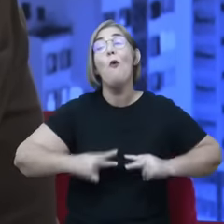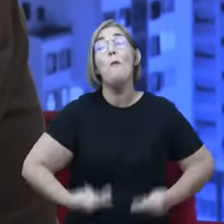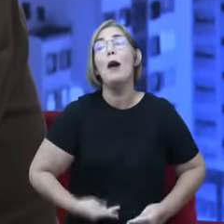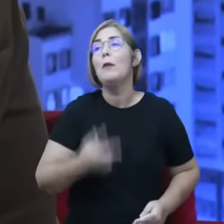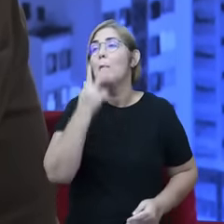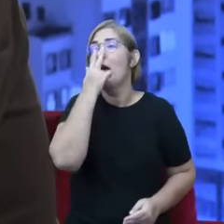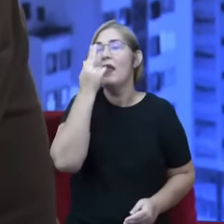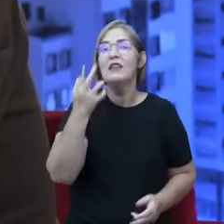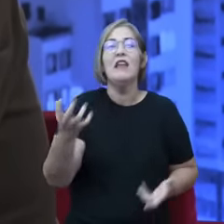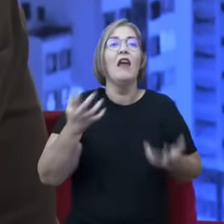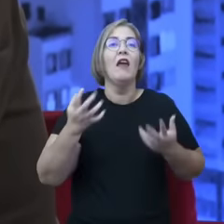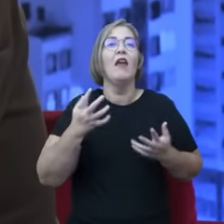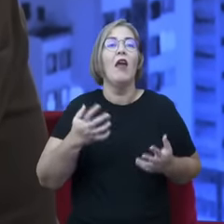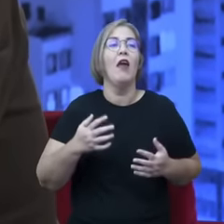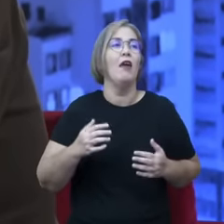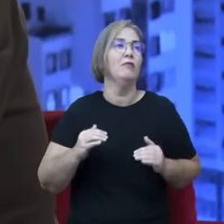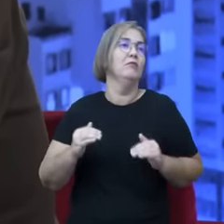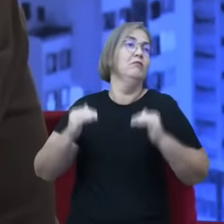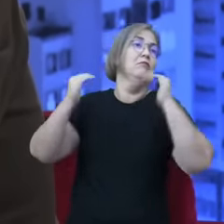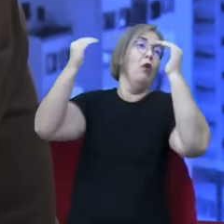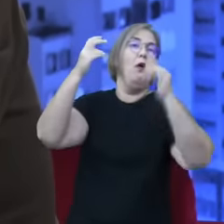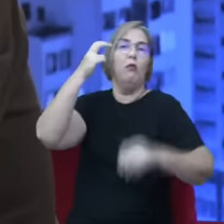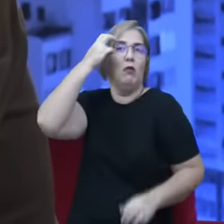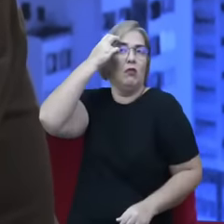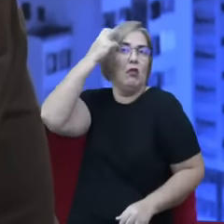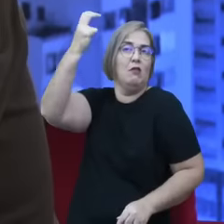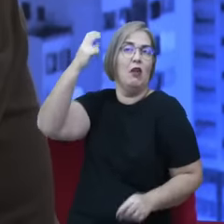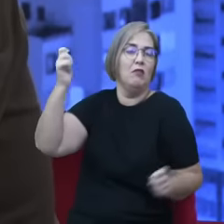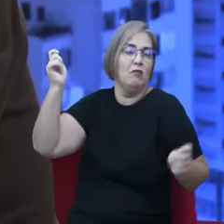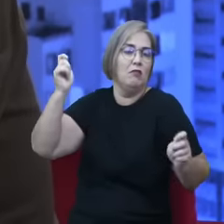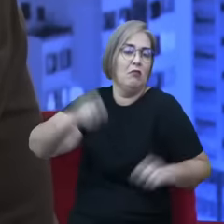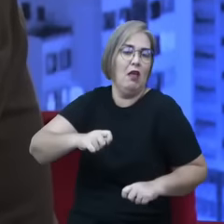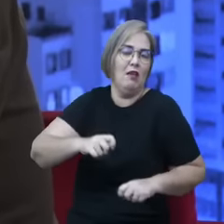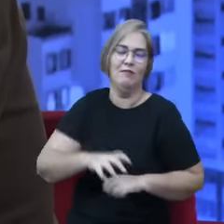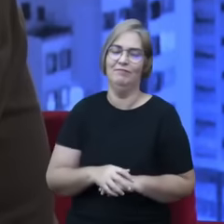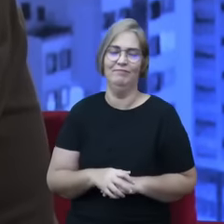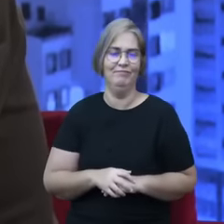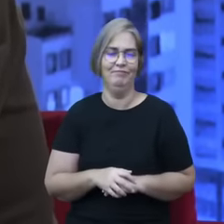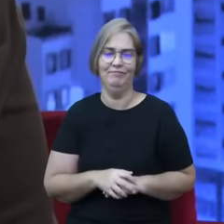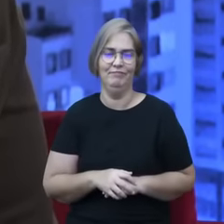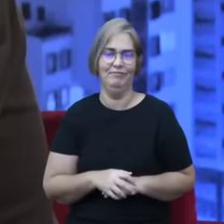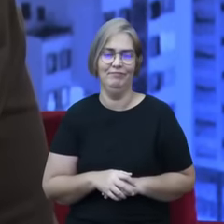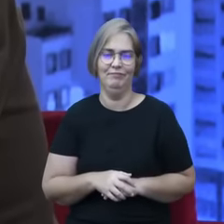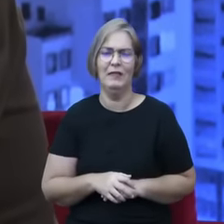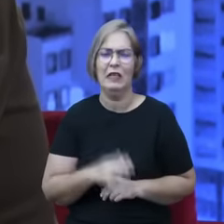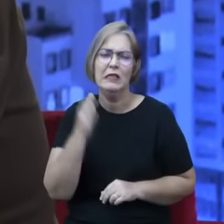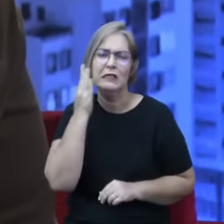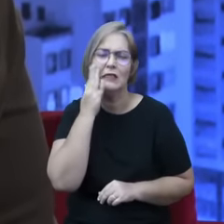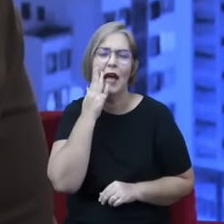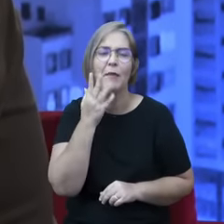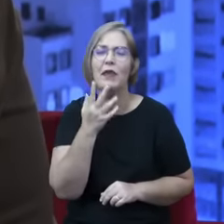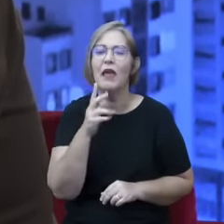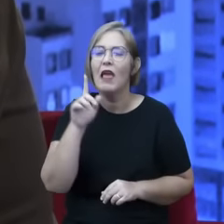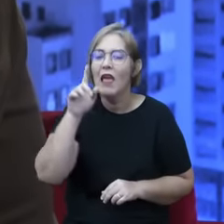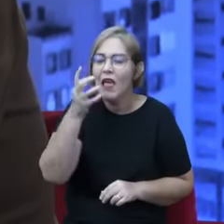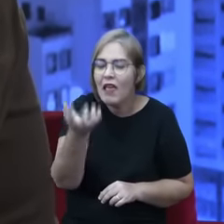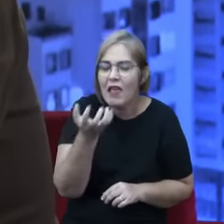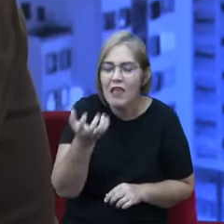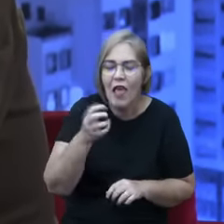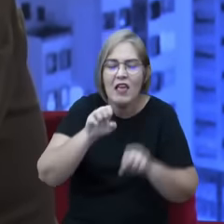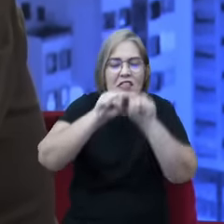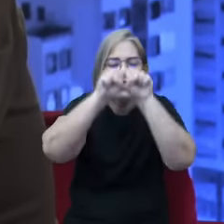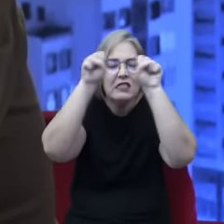reduzir, sobretudo da filosofia clássica, reduzir o mundo a sistema, a um sistema. O que que é o sistema? é uma